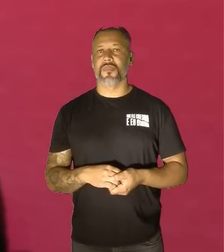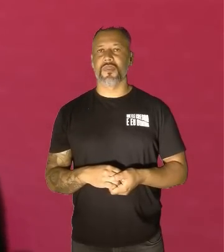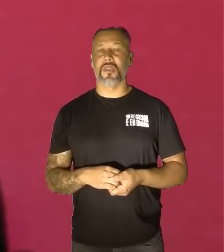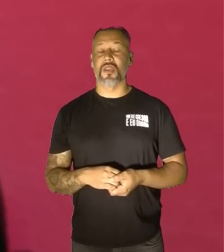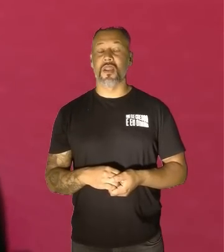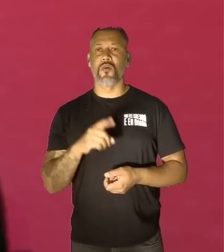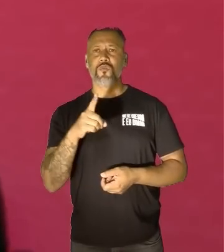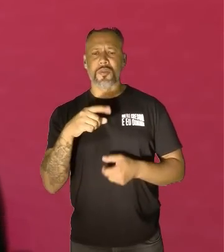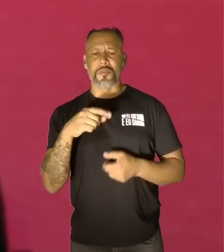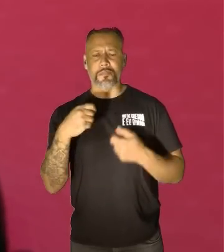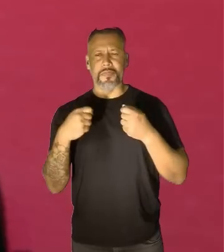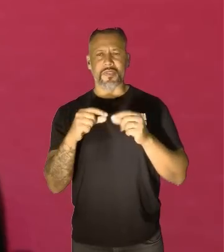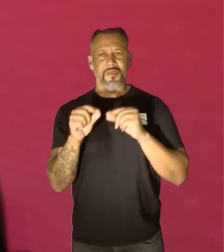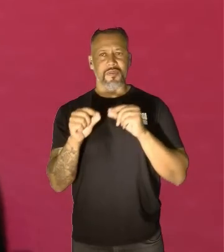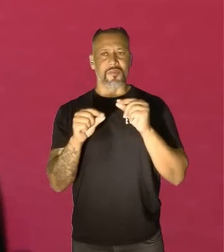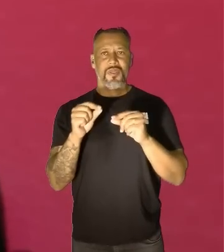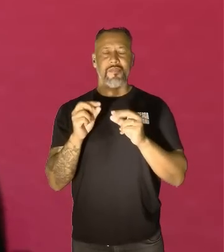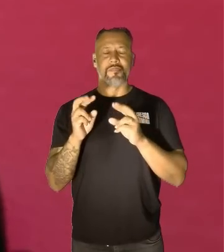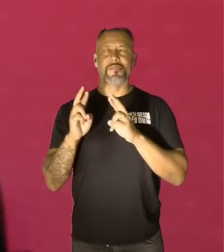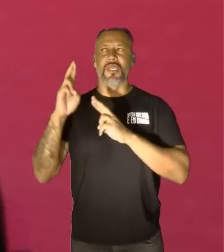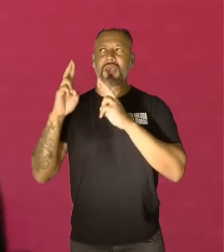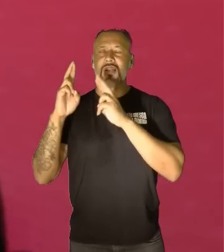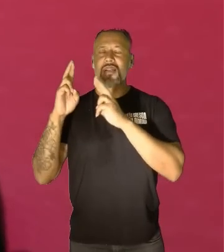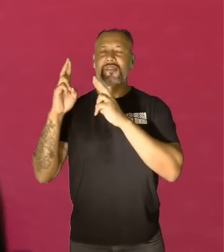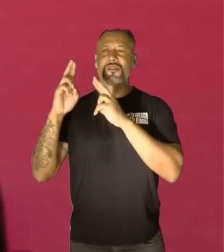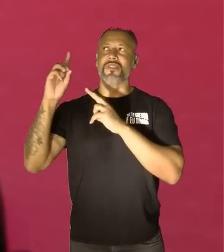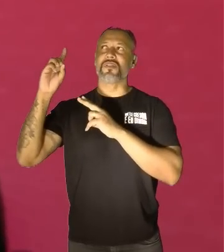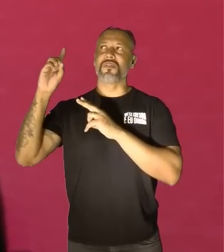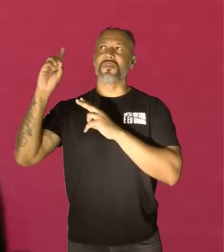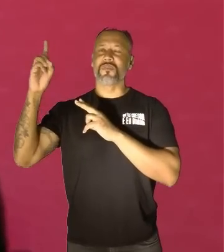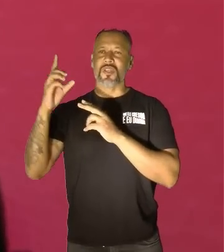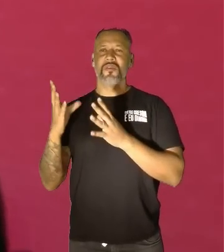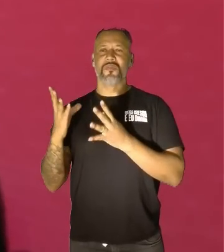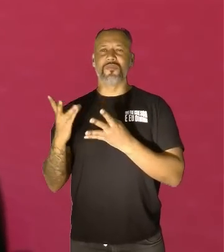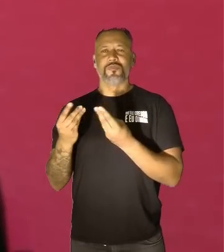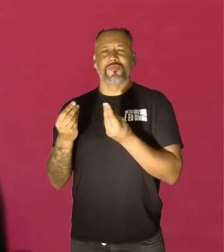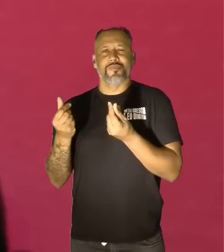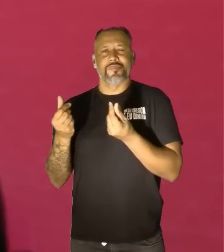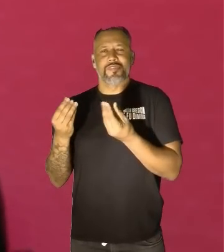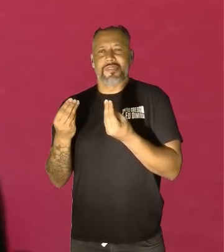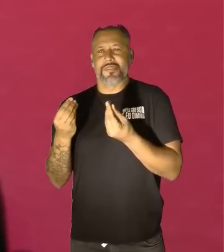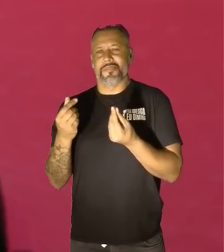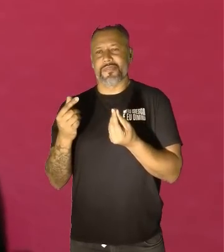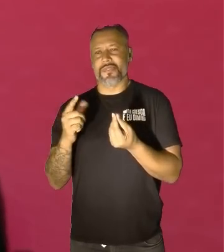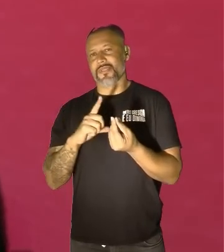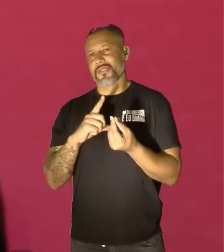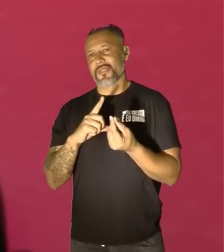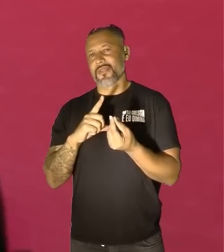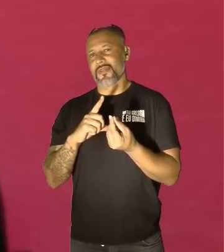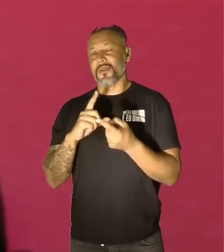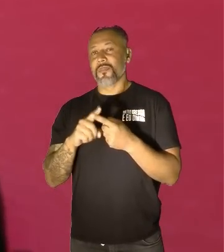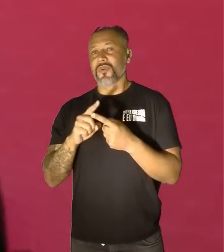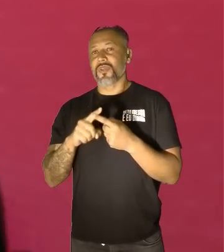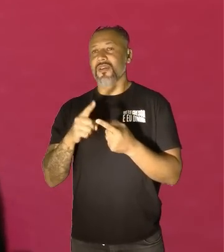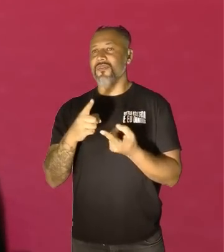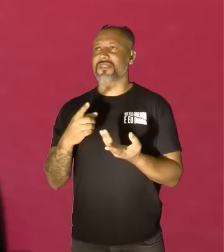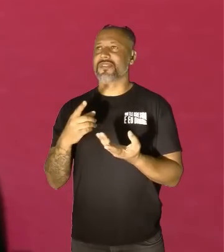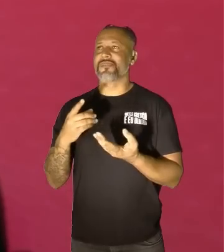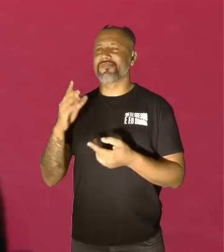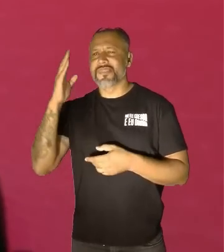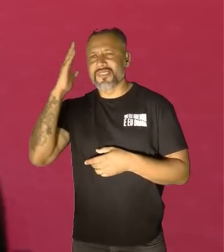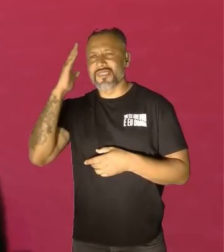Deus, que quando Deus falar, as pessoas vão dizer, é você, é Deus falando através de